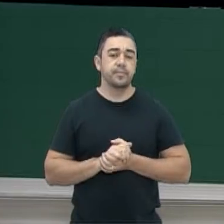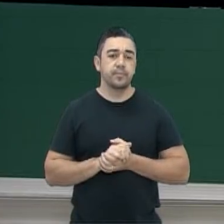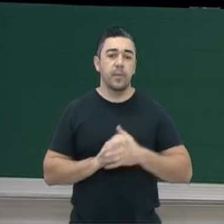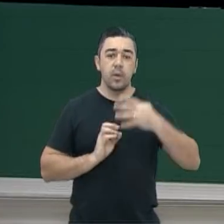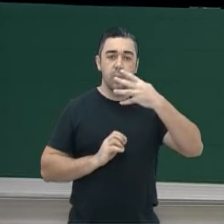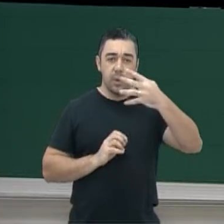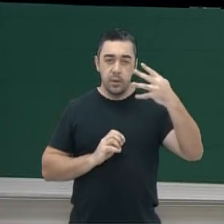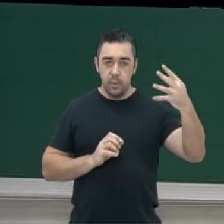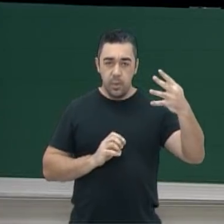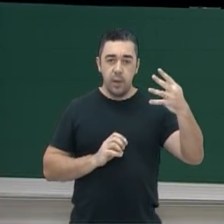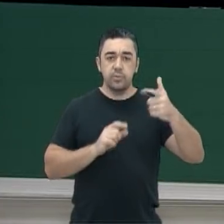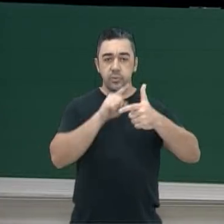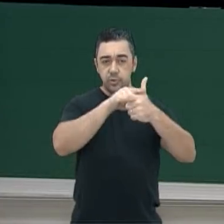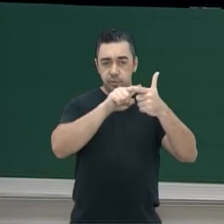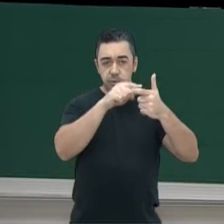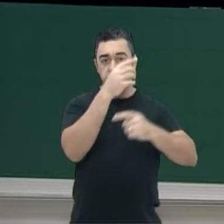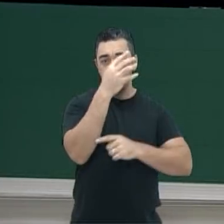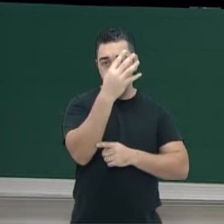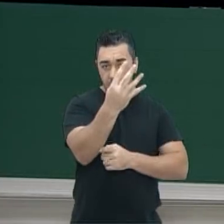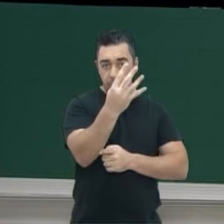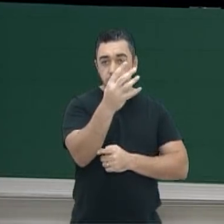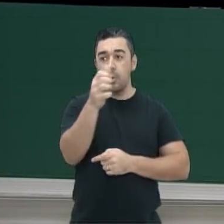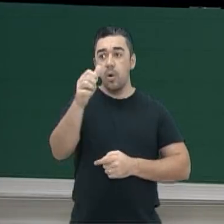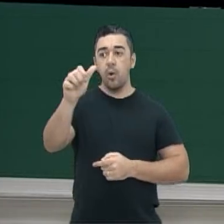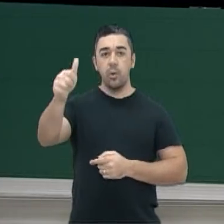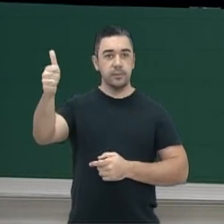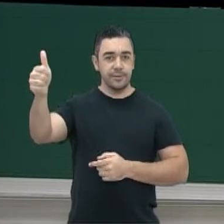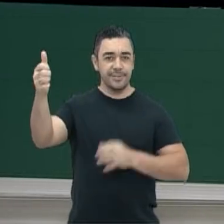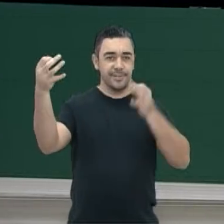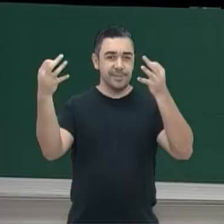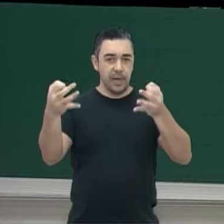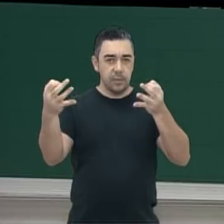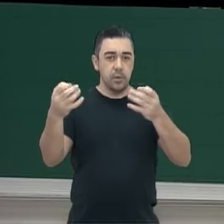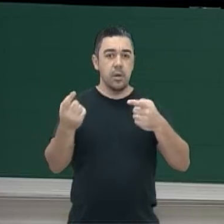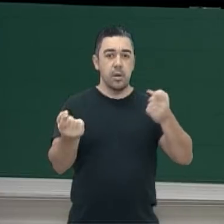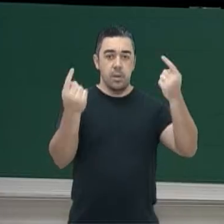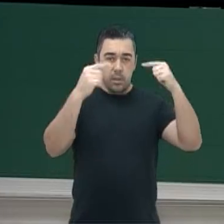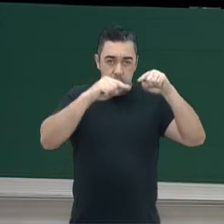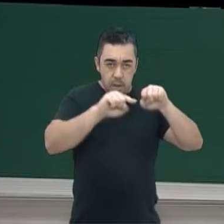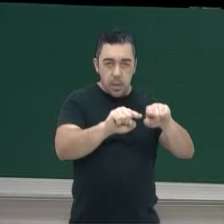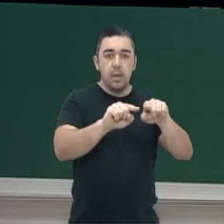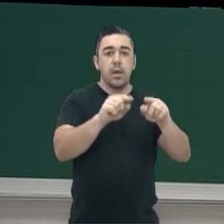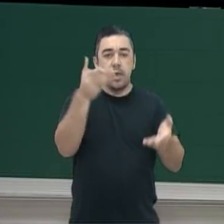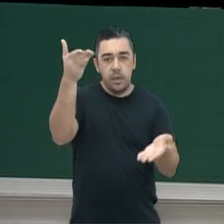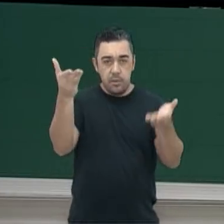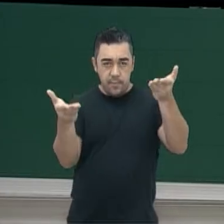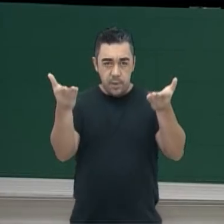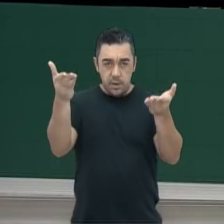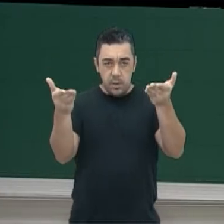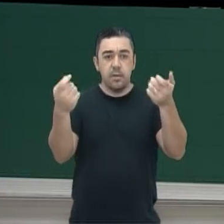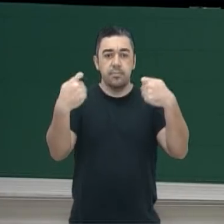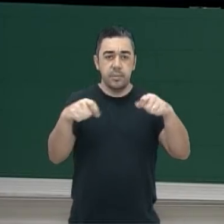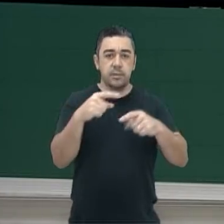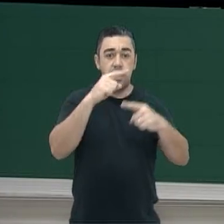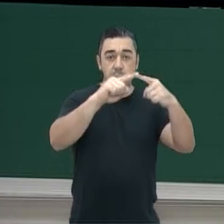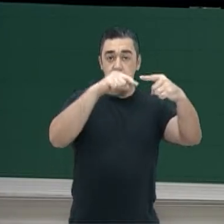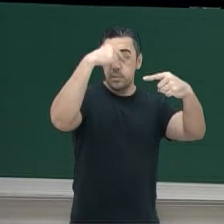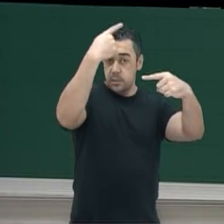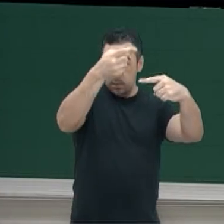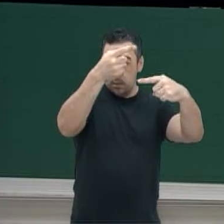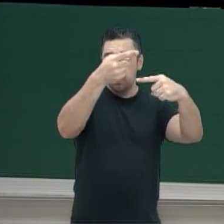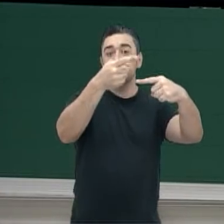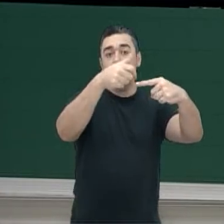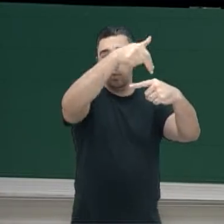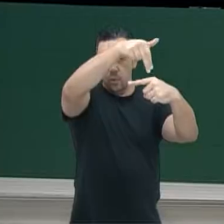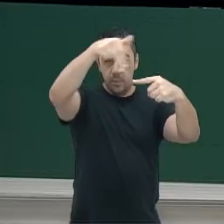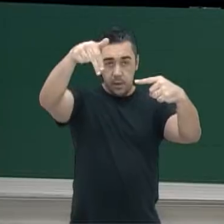44 dividido por 4 dá 11. Para ser fração equivalente, o que eu fizer para o numerador,